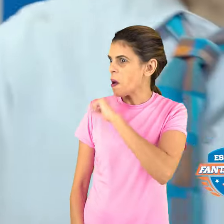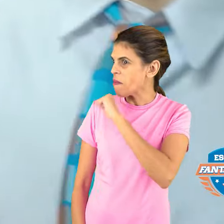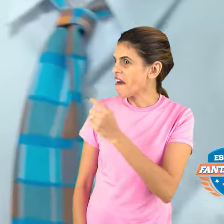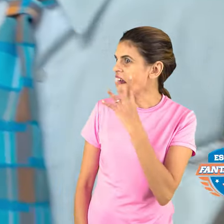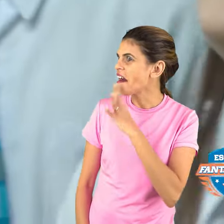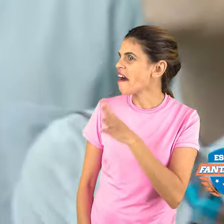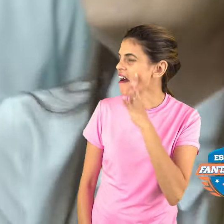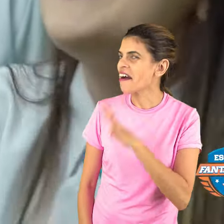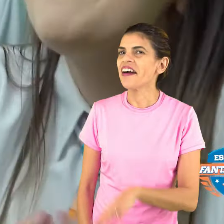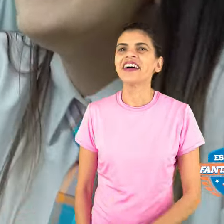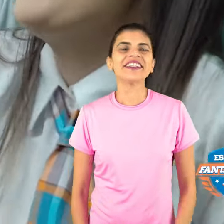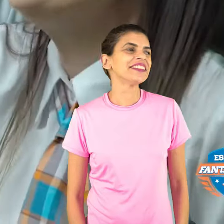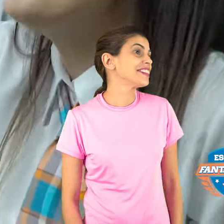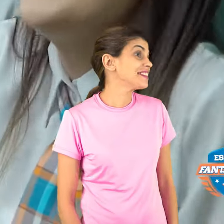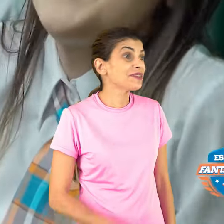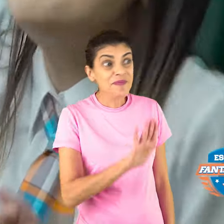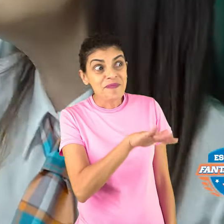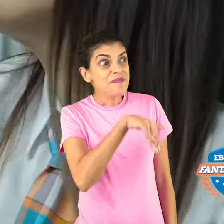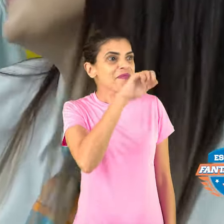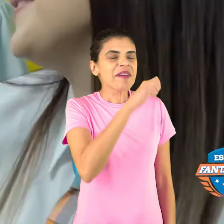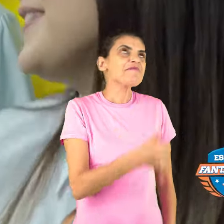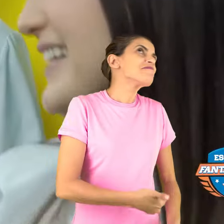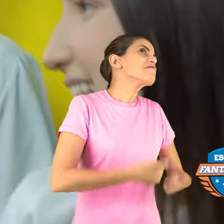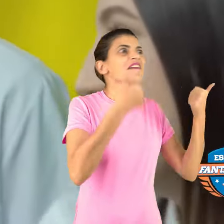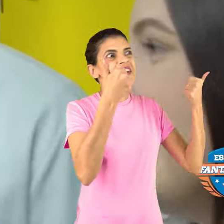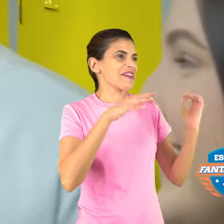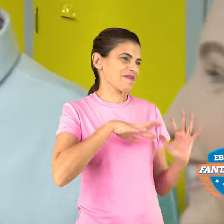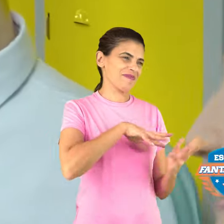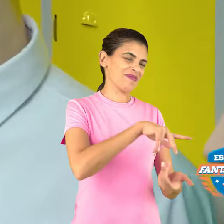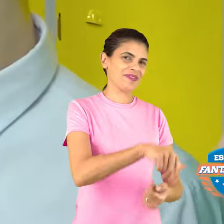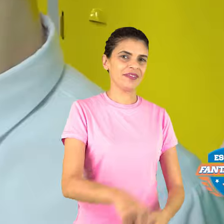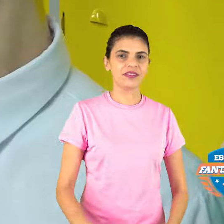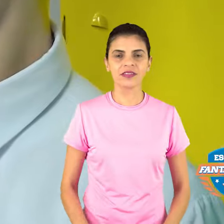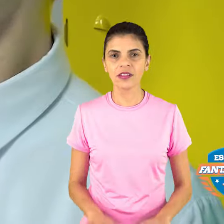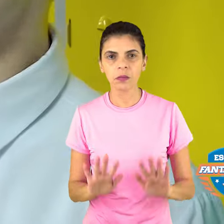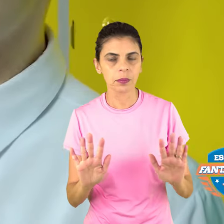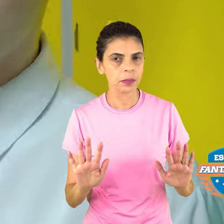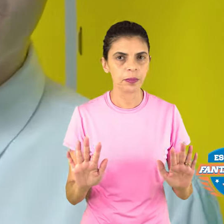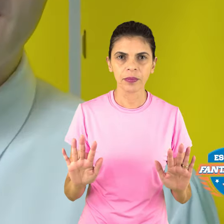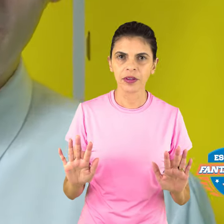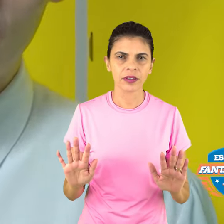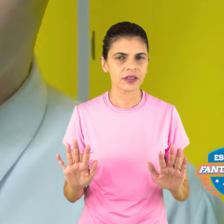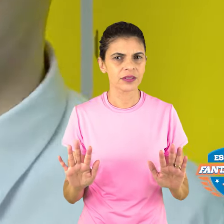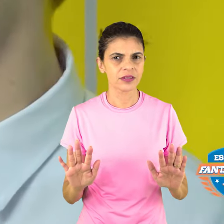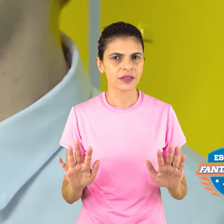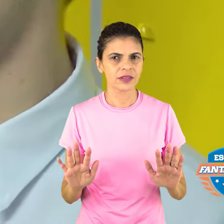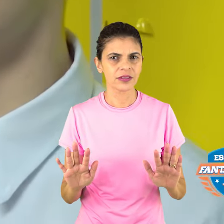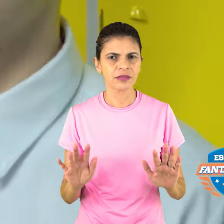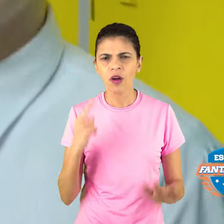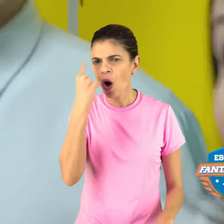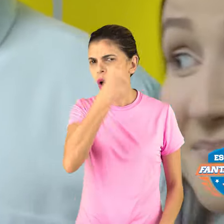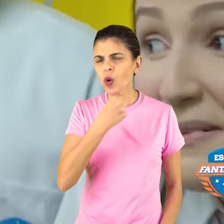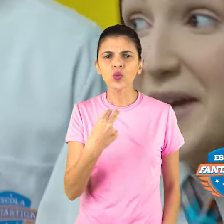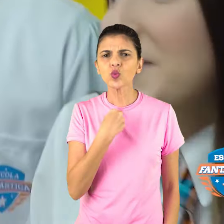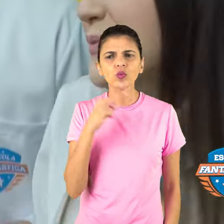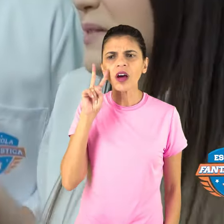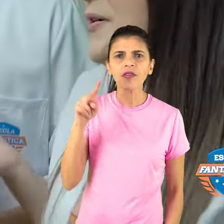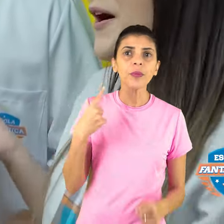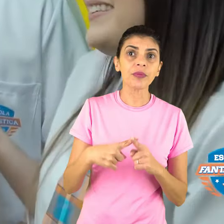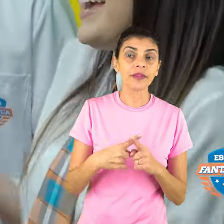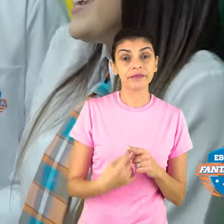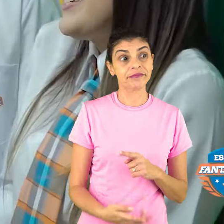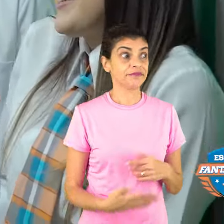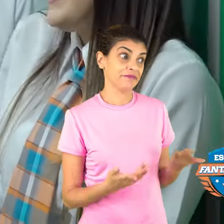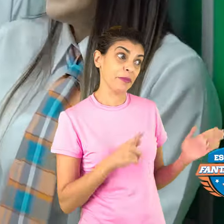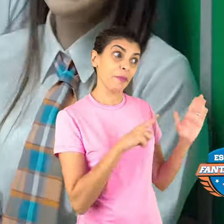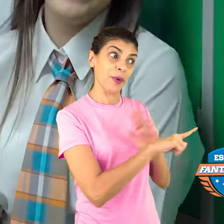legal. Ai, ela é a melhor mãe do mundo. Mas, pessoal... Por que a gente não consegue ver o rosto dela? Pergunta